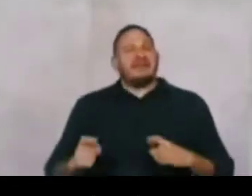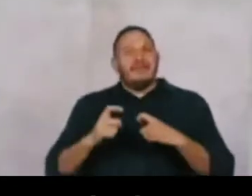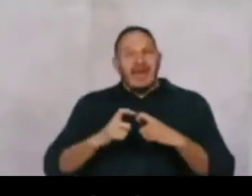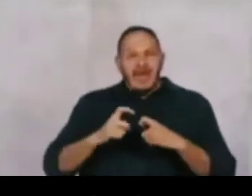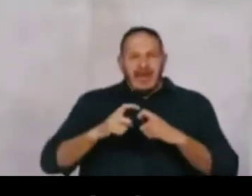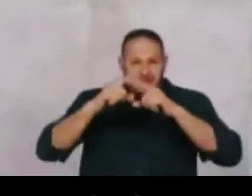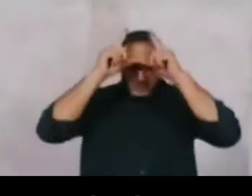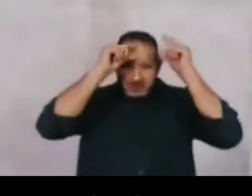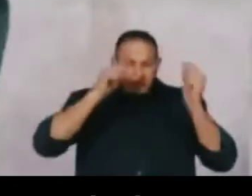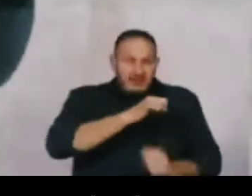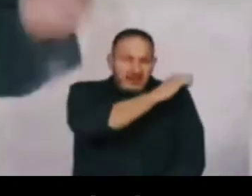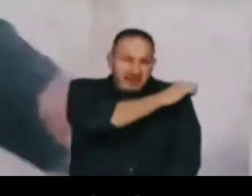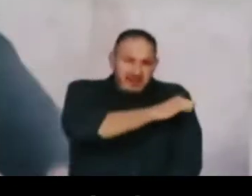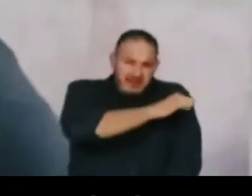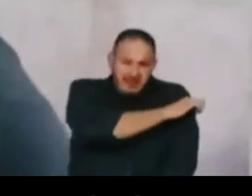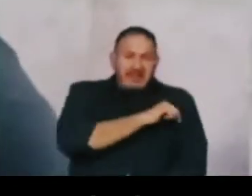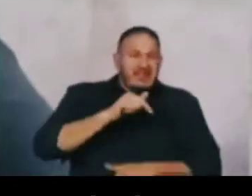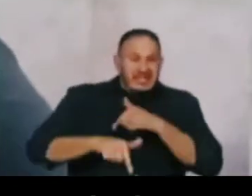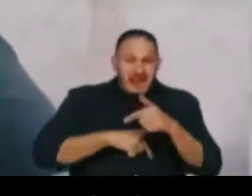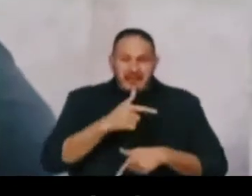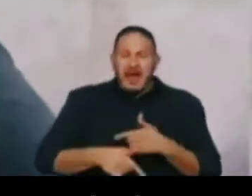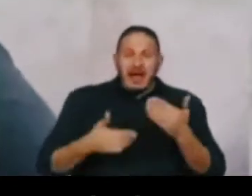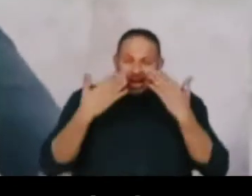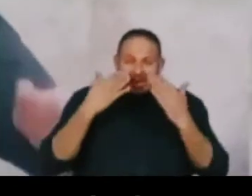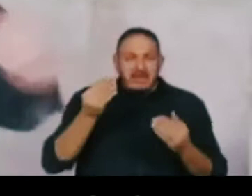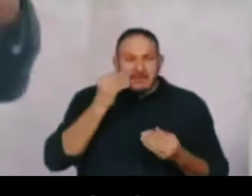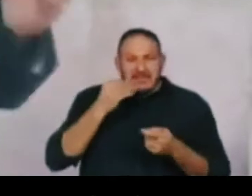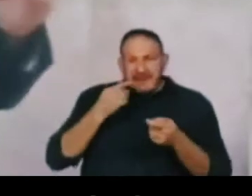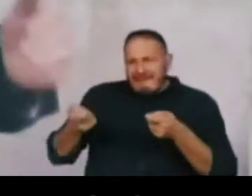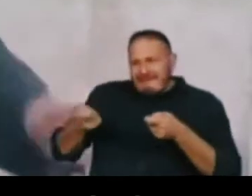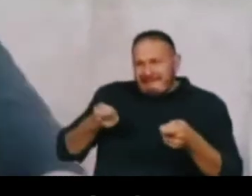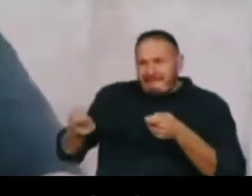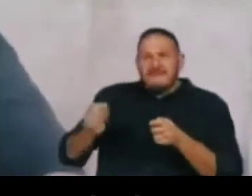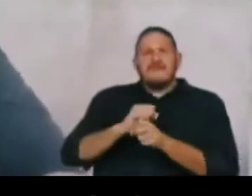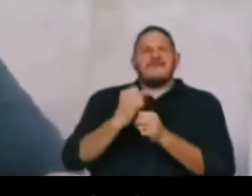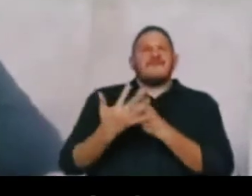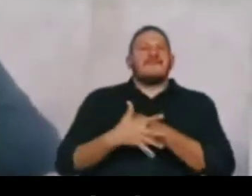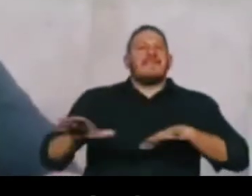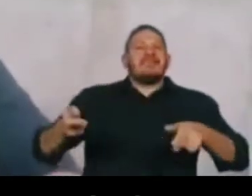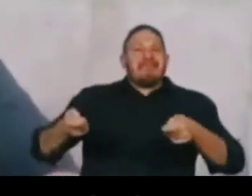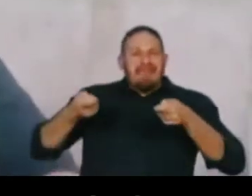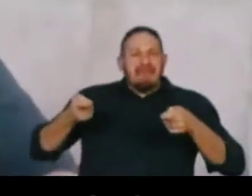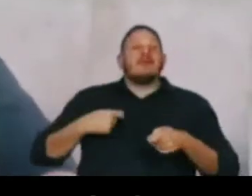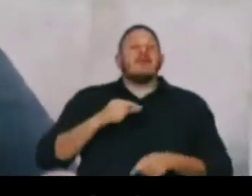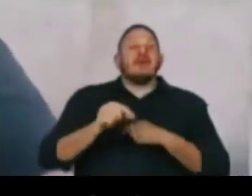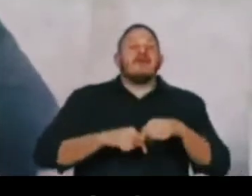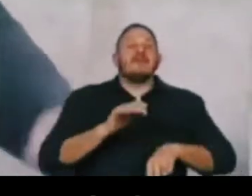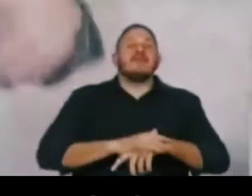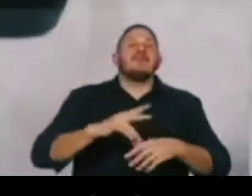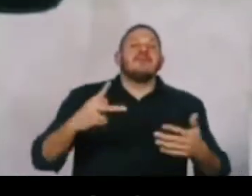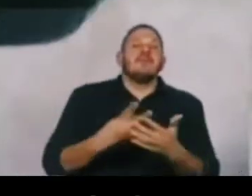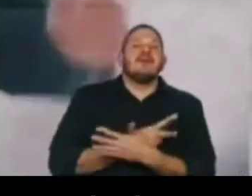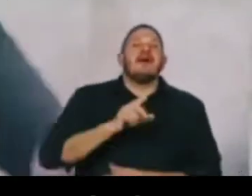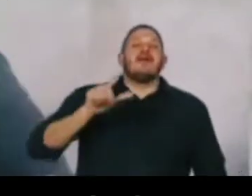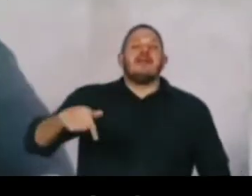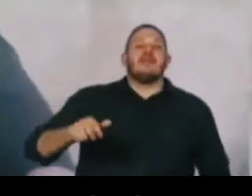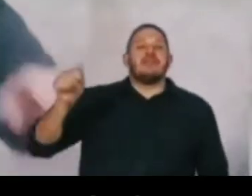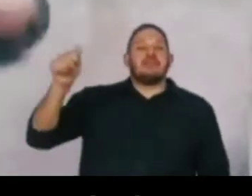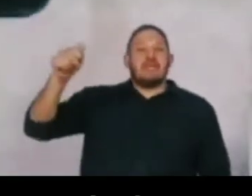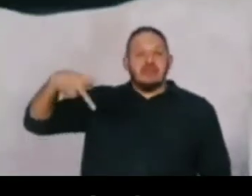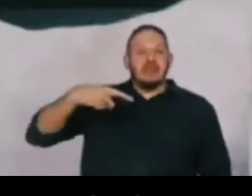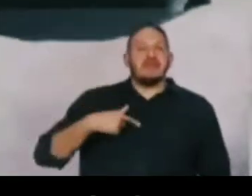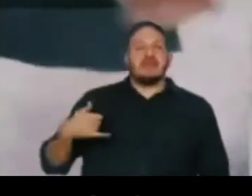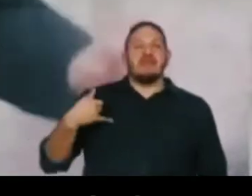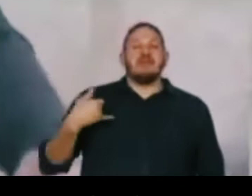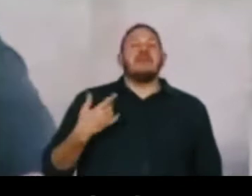enfermeira, nosso técnico de enfermagem, que está na linha de frente do combate ao Covid-19, como prêmio, ele vai ganhar uma aposentadoria com 70, 80